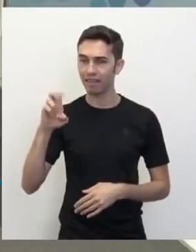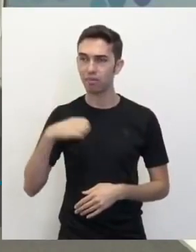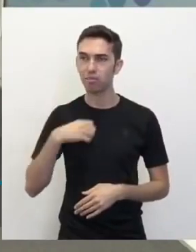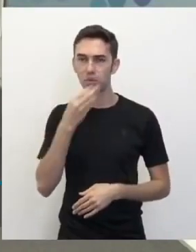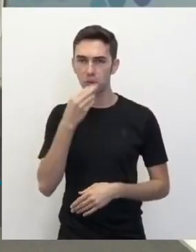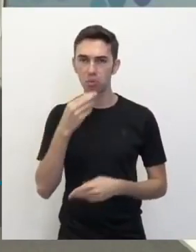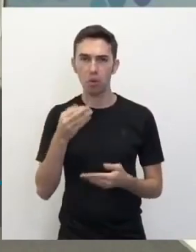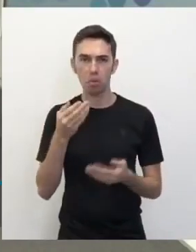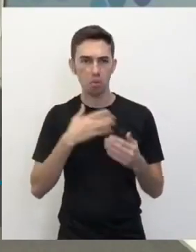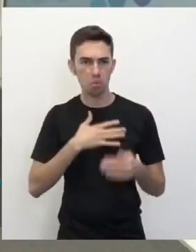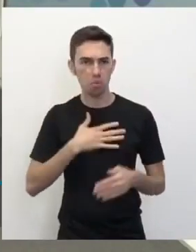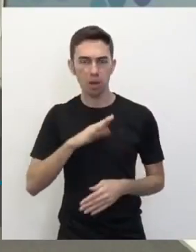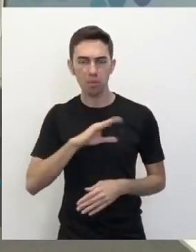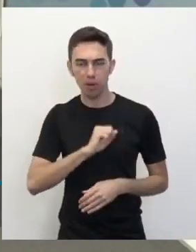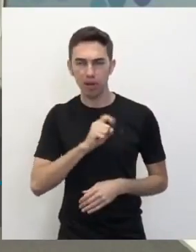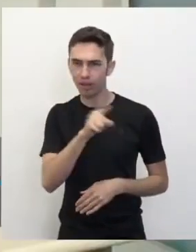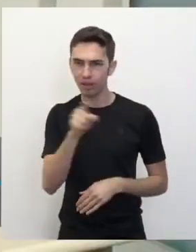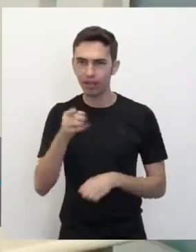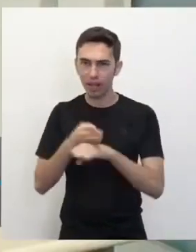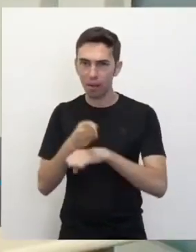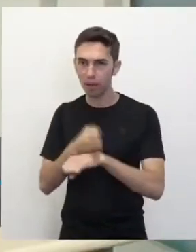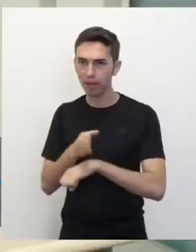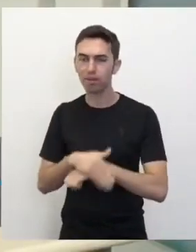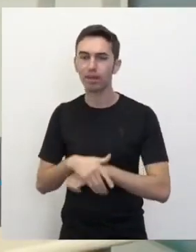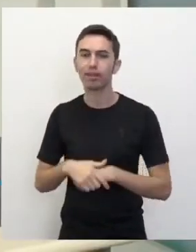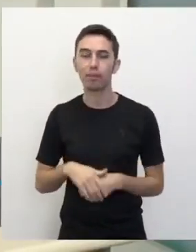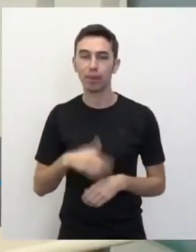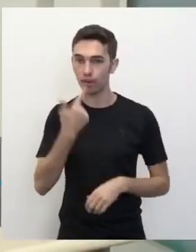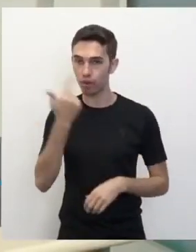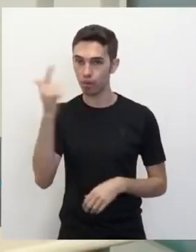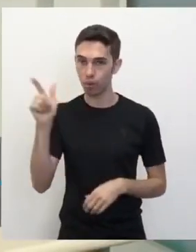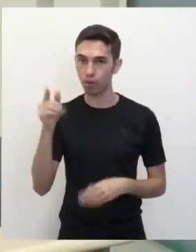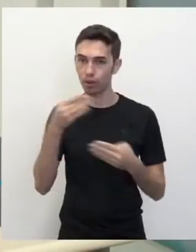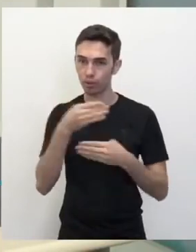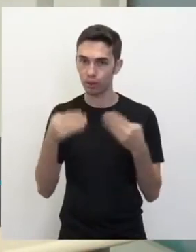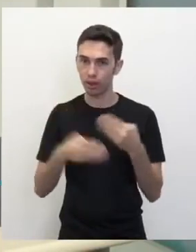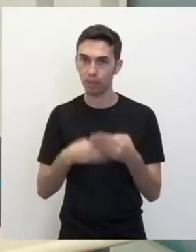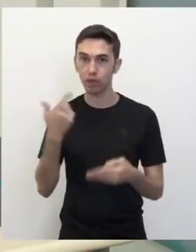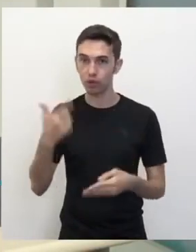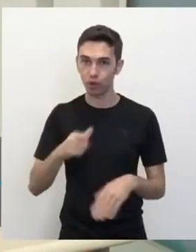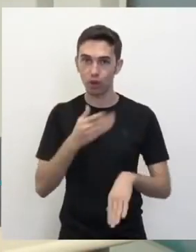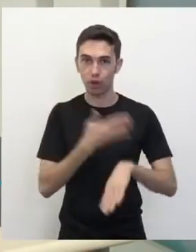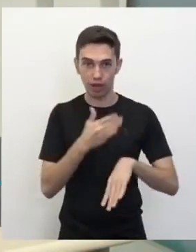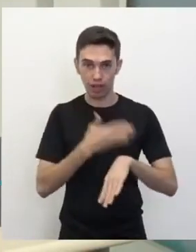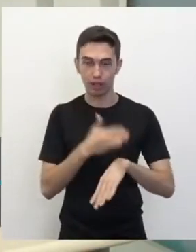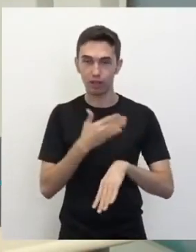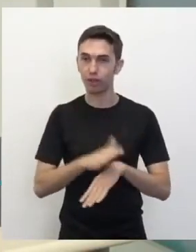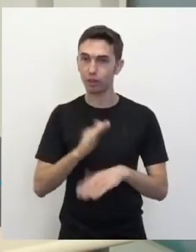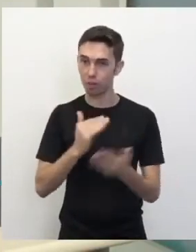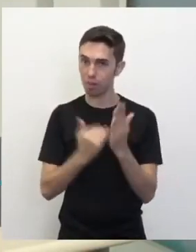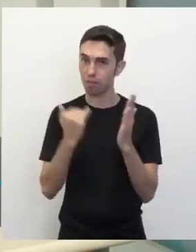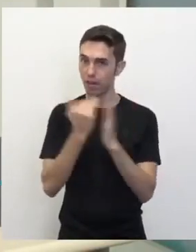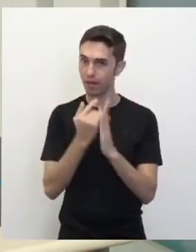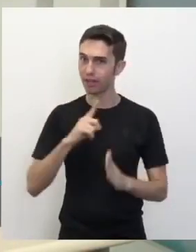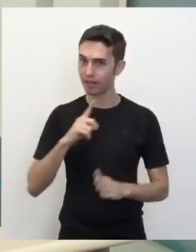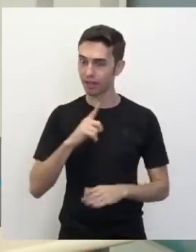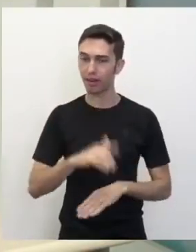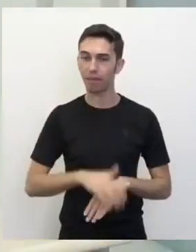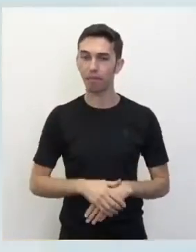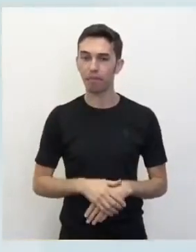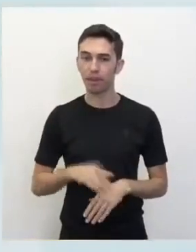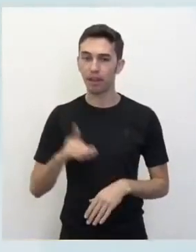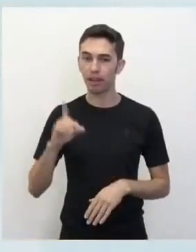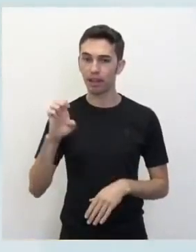vocês. Perfeito, turma. Vamos passar para o próximo e tem mais exercícios por aí, hein? Vamos lá.